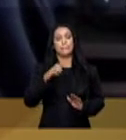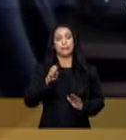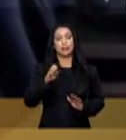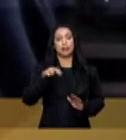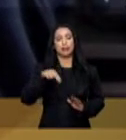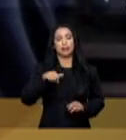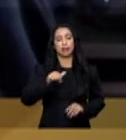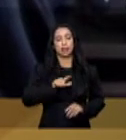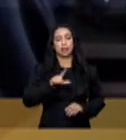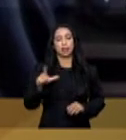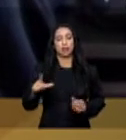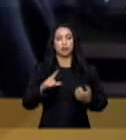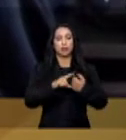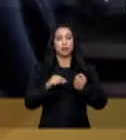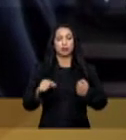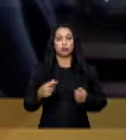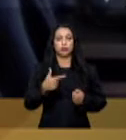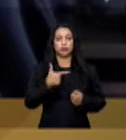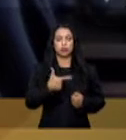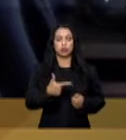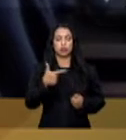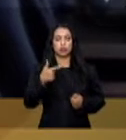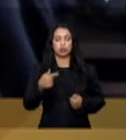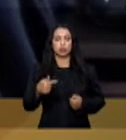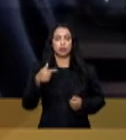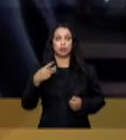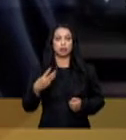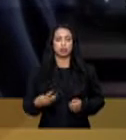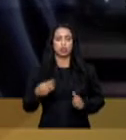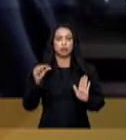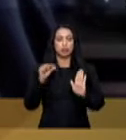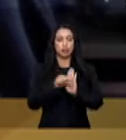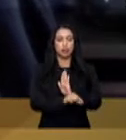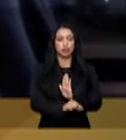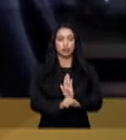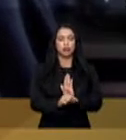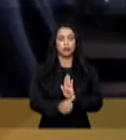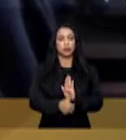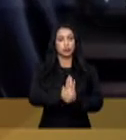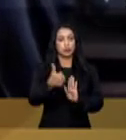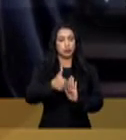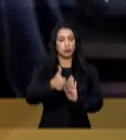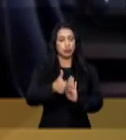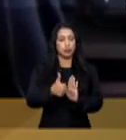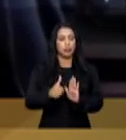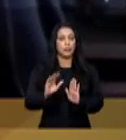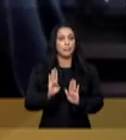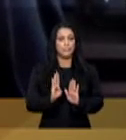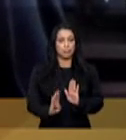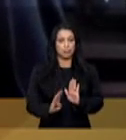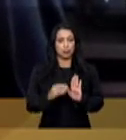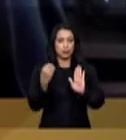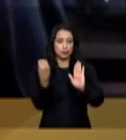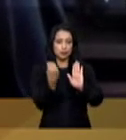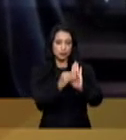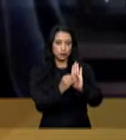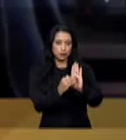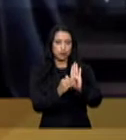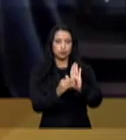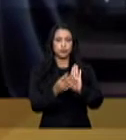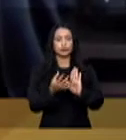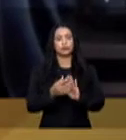273, parágrafo 1º, B, que tem a seguinte dicção nas partes